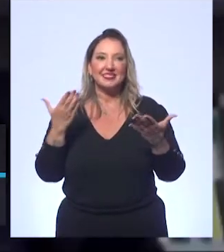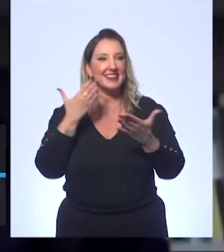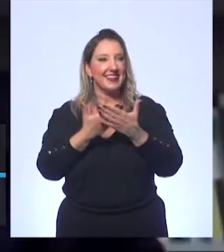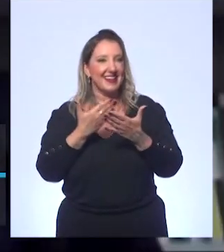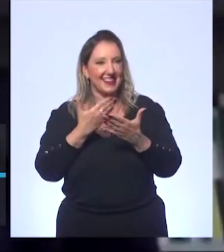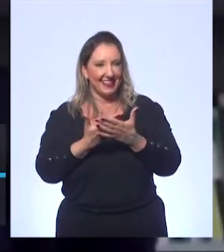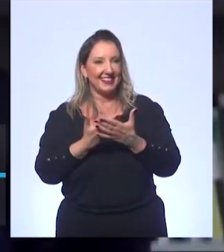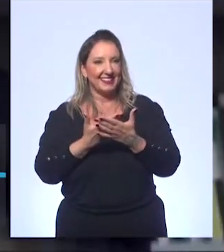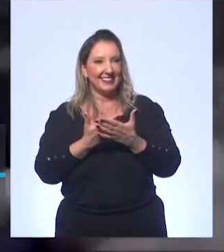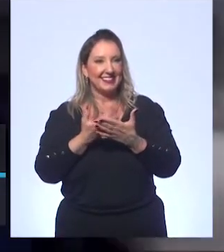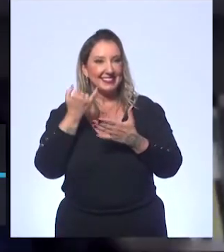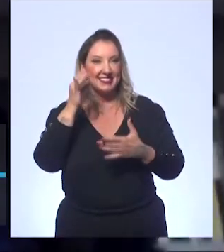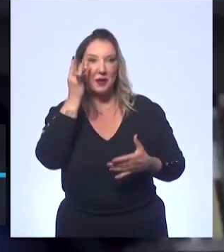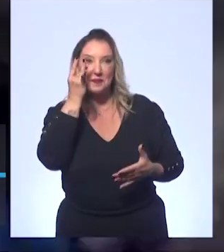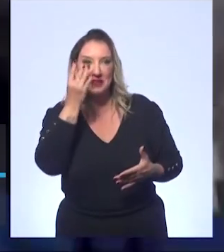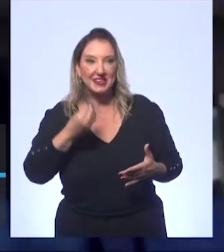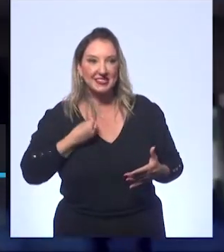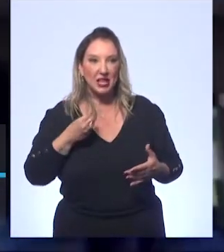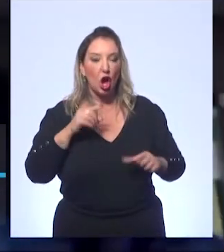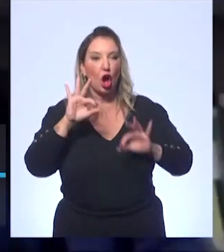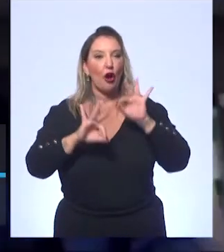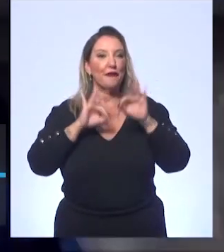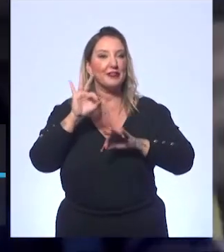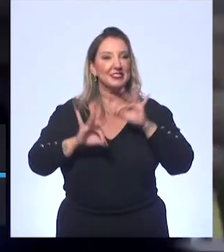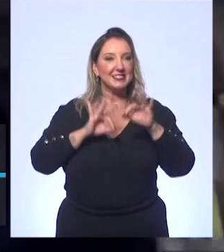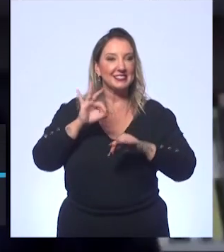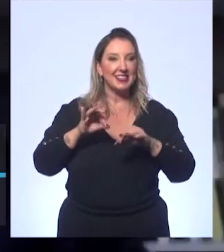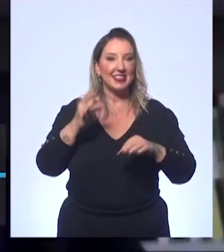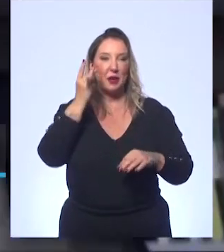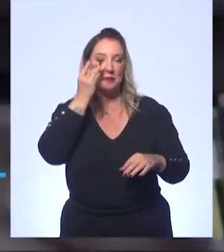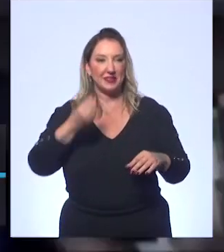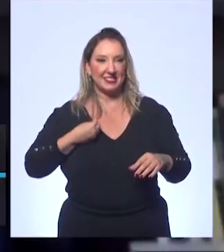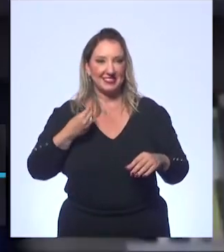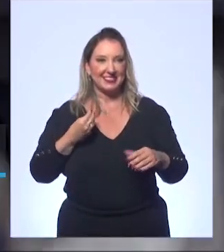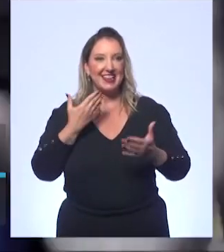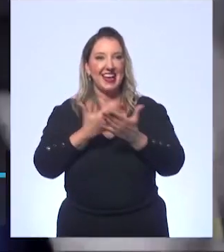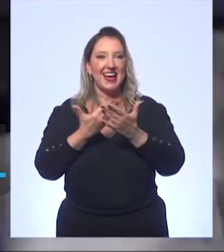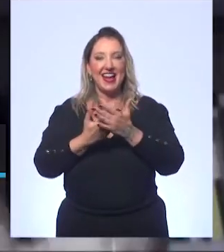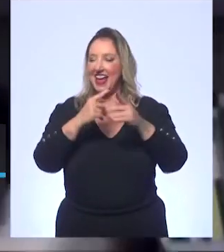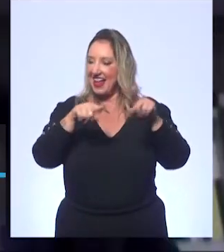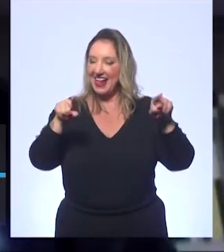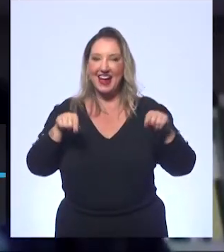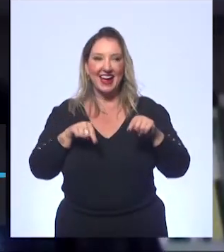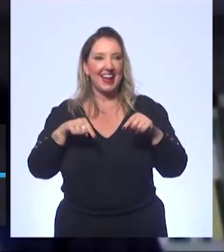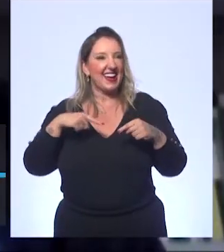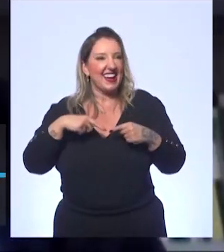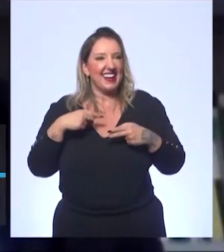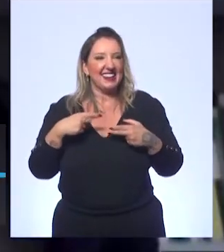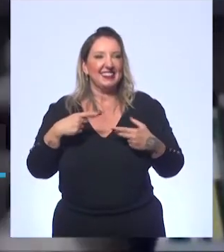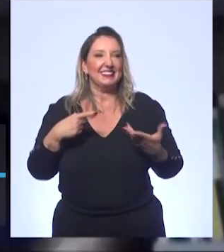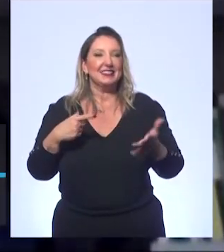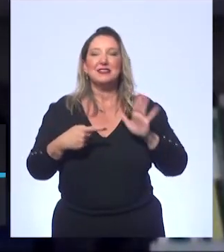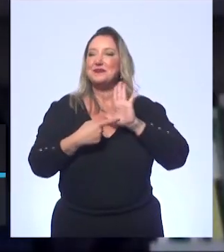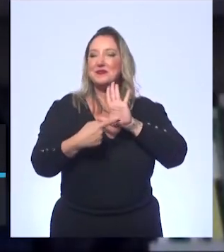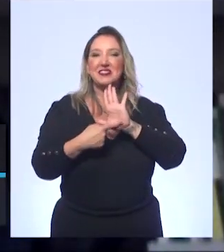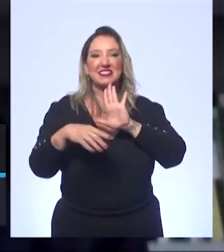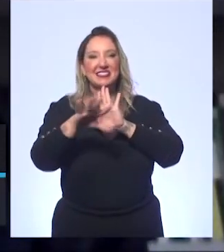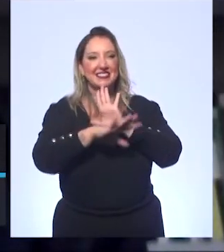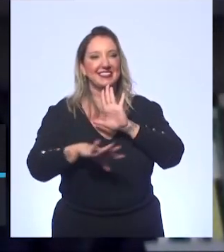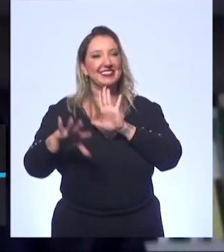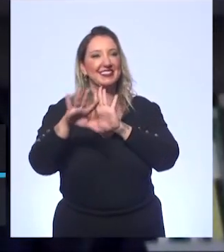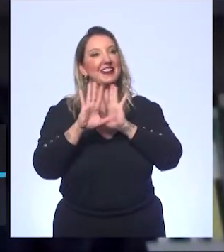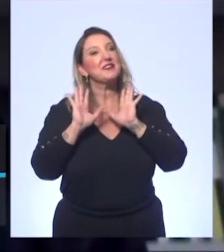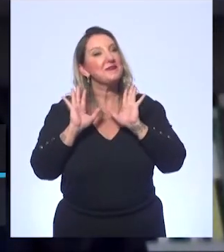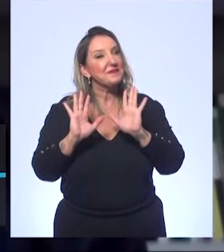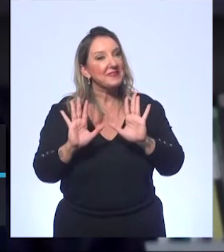ela fosse presencial, se fosse uma oficina presencial, em sala de aula, até teria a demonstração, viu, gente?